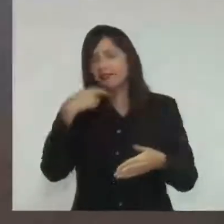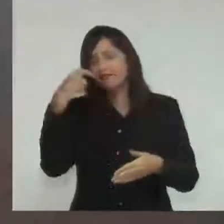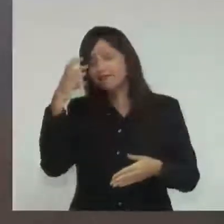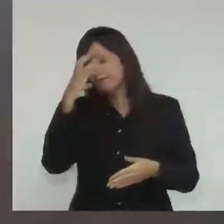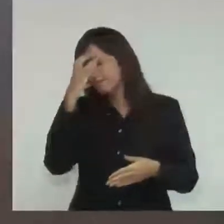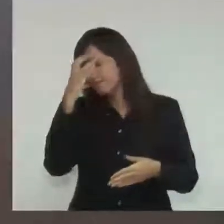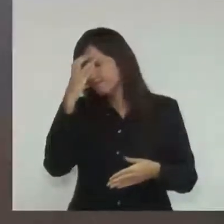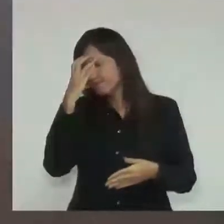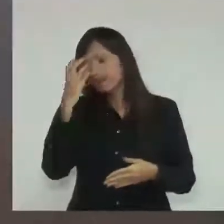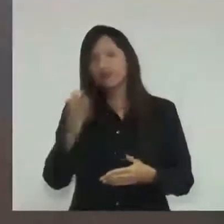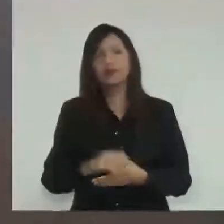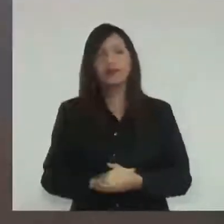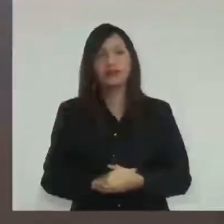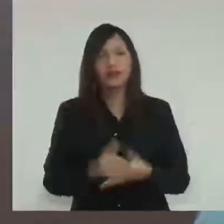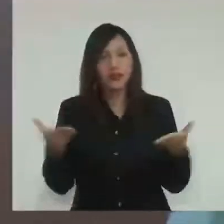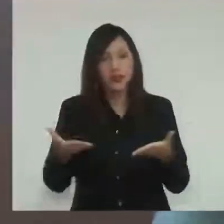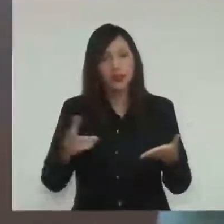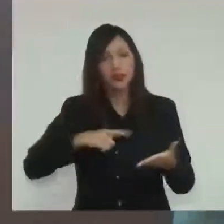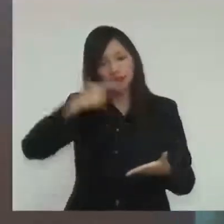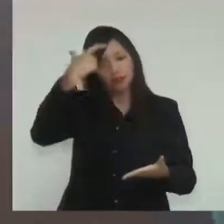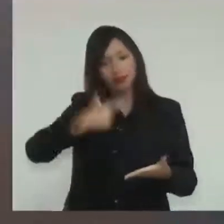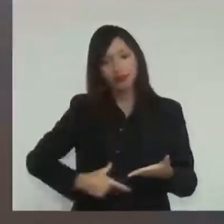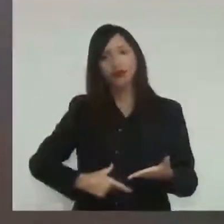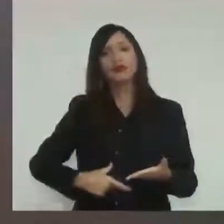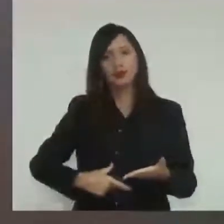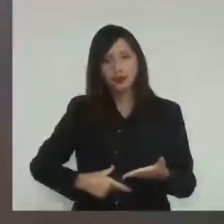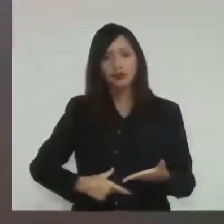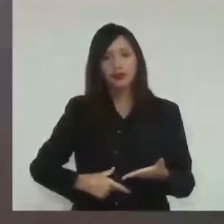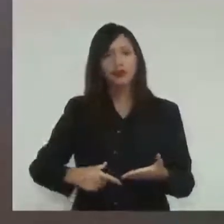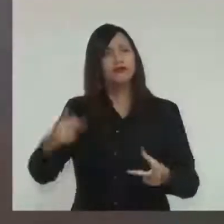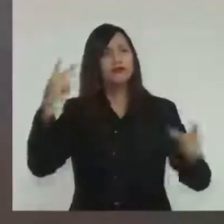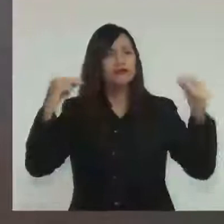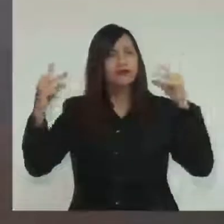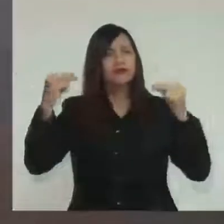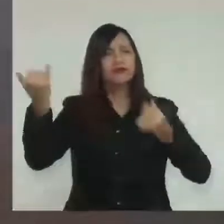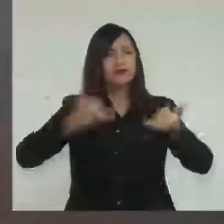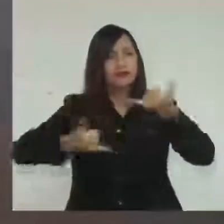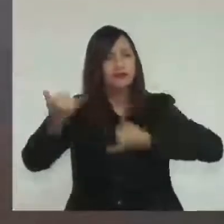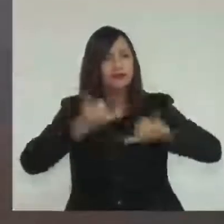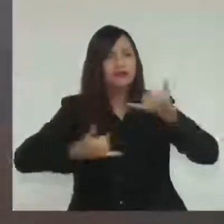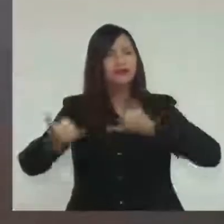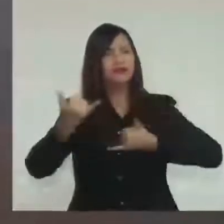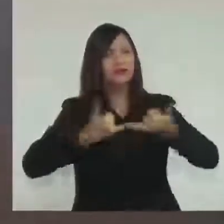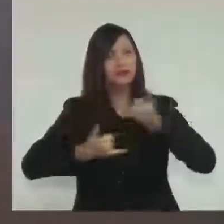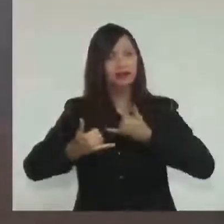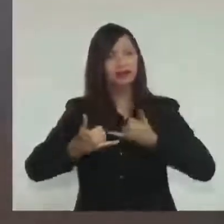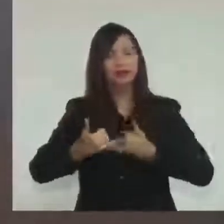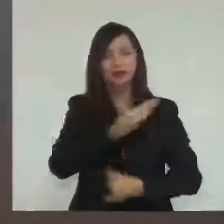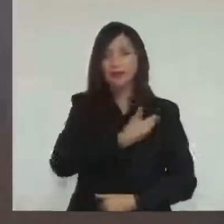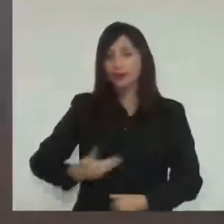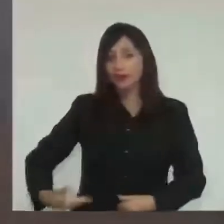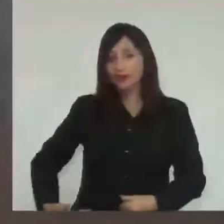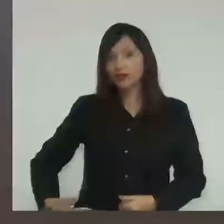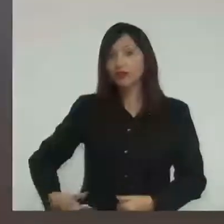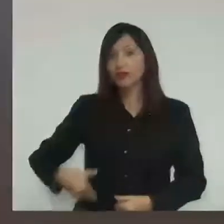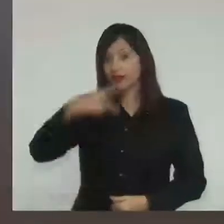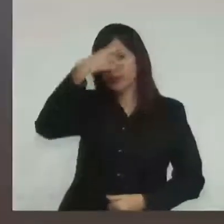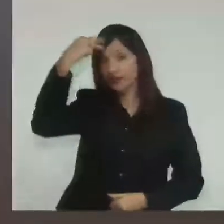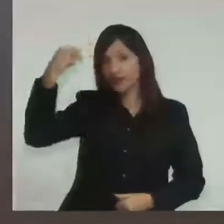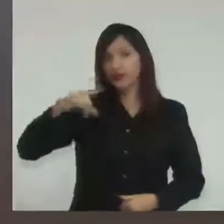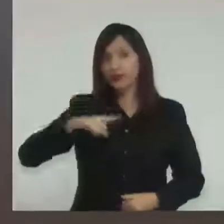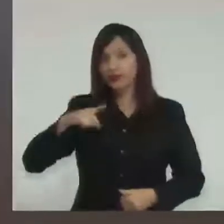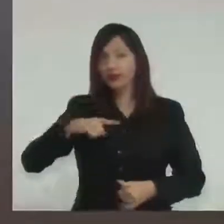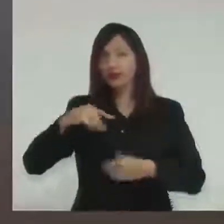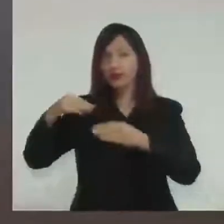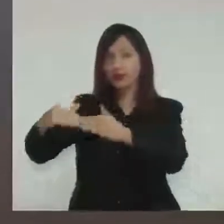constrangido como agente público de ouvir esses relatos. É lamentável que o governo tenha dado esse rumo para a prosa, e eu